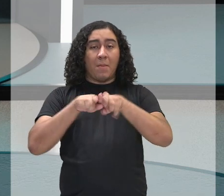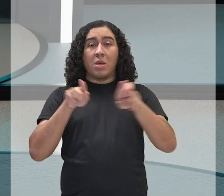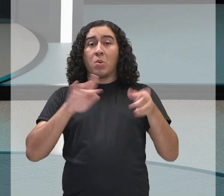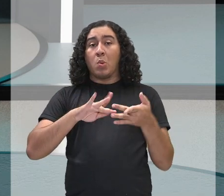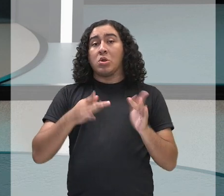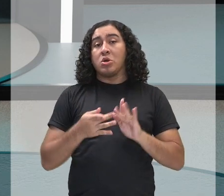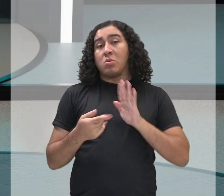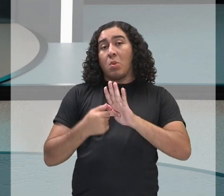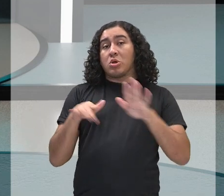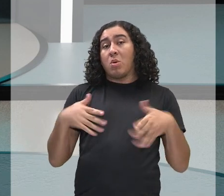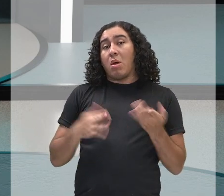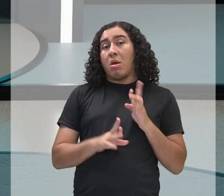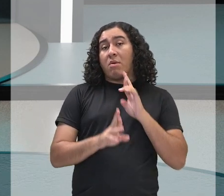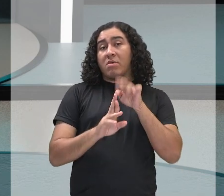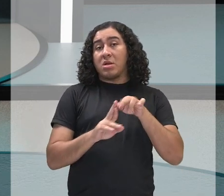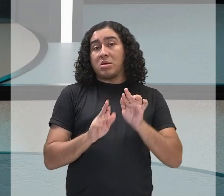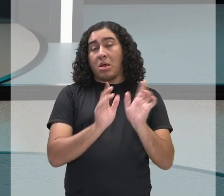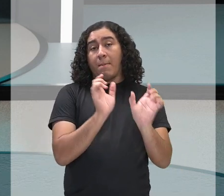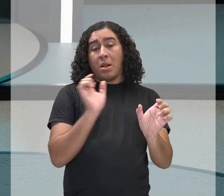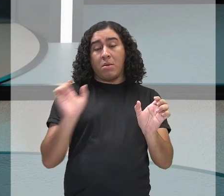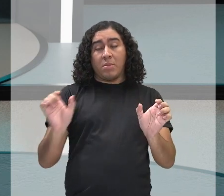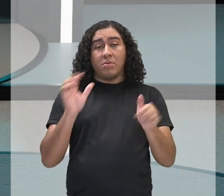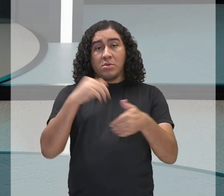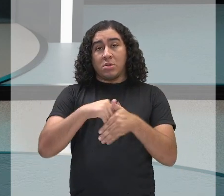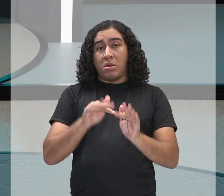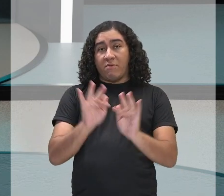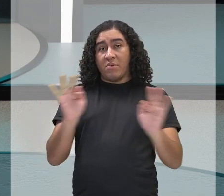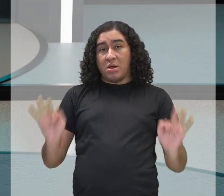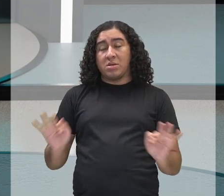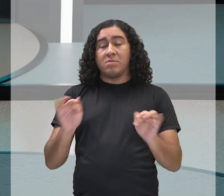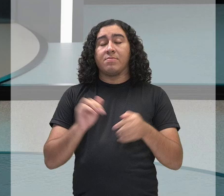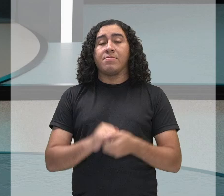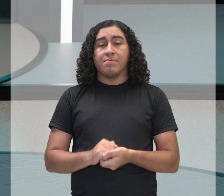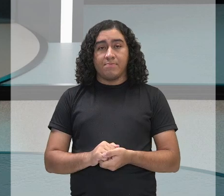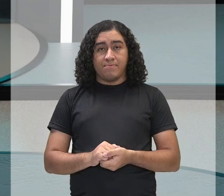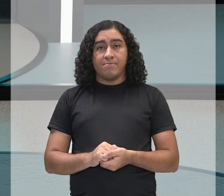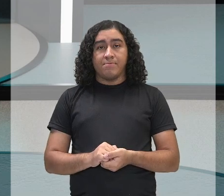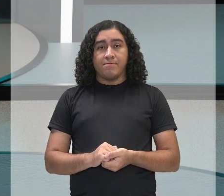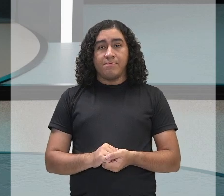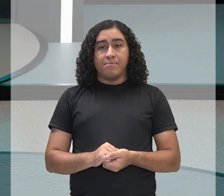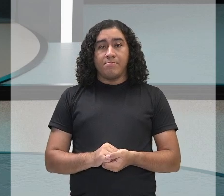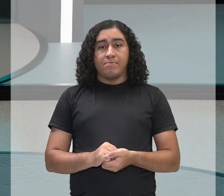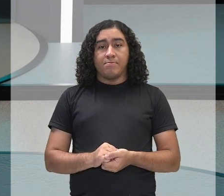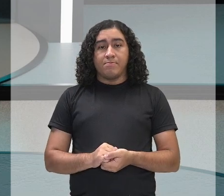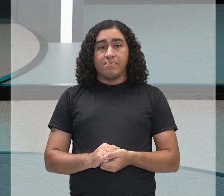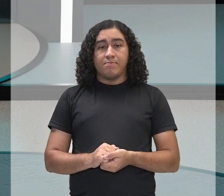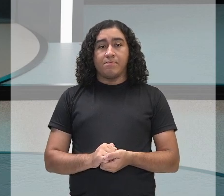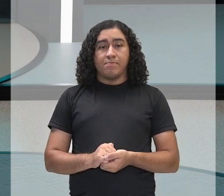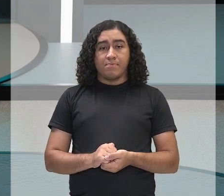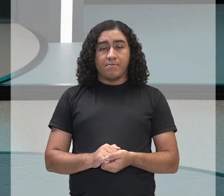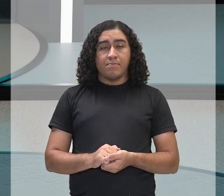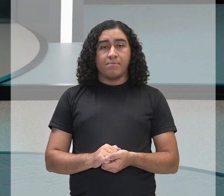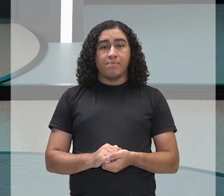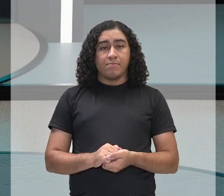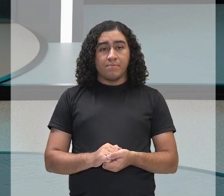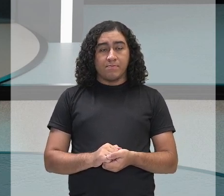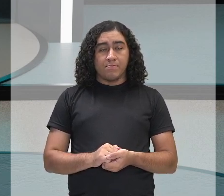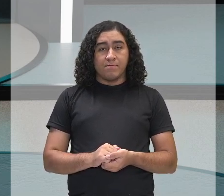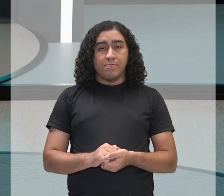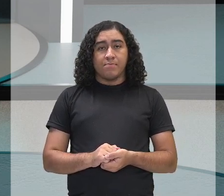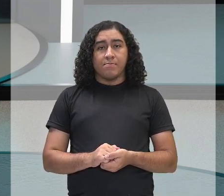de quem está se falando, tá? Mas normalmente ele vem no começo, tá certo? Então, subject pronoun é um